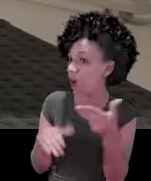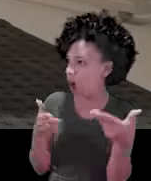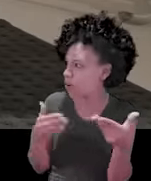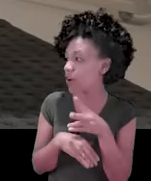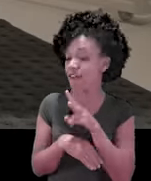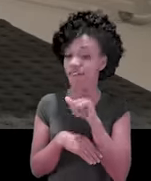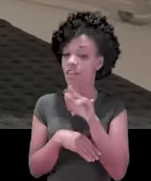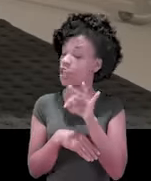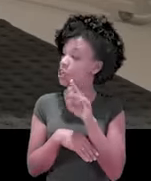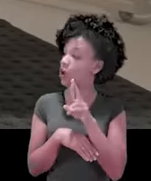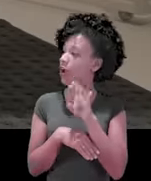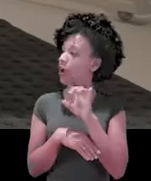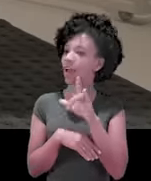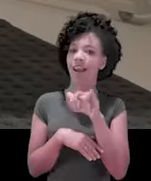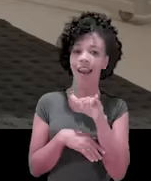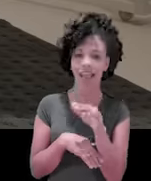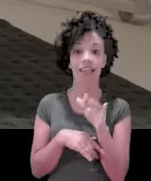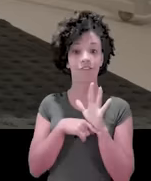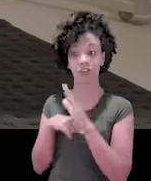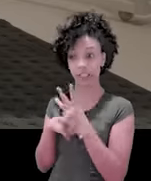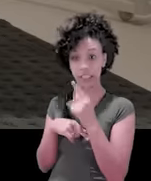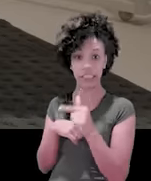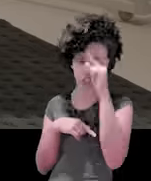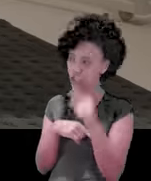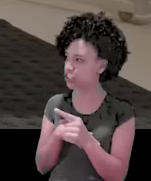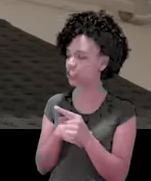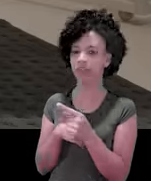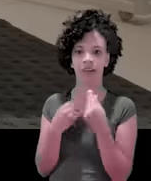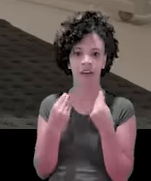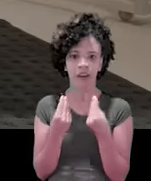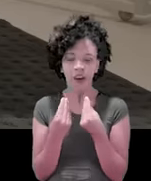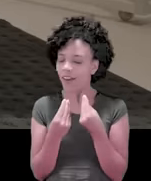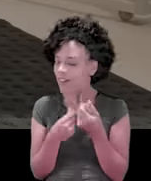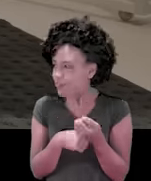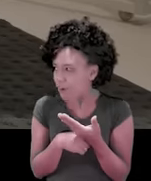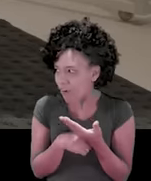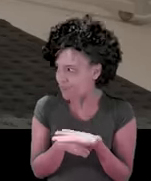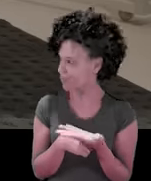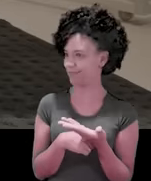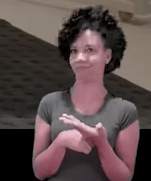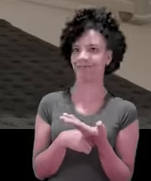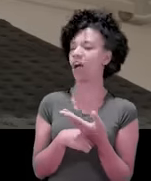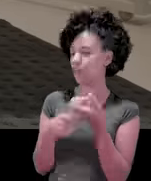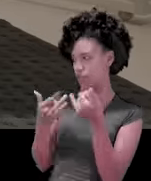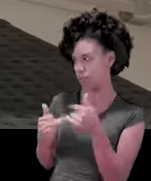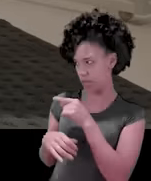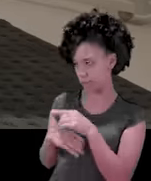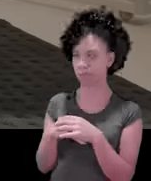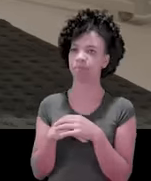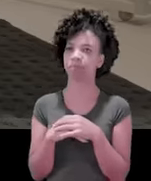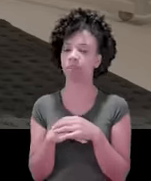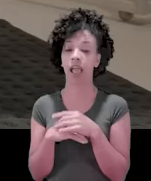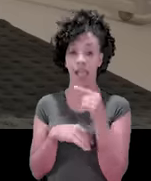e Vitor kley você ajudou um cara que galinha e sete dias Olha que mano eu vou falar um bagulho para